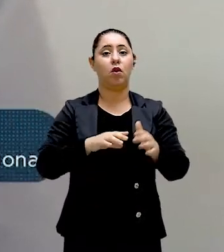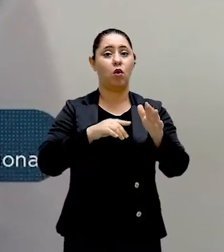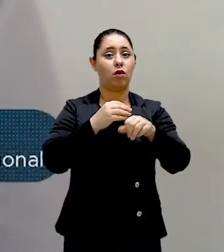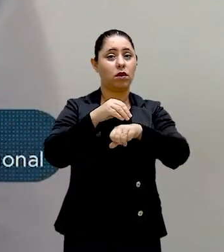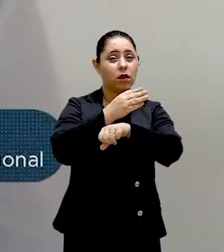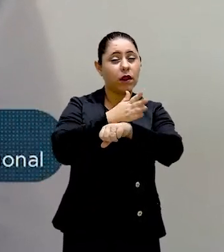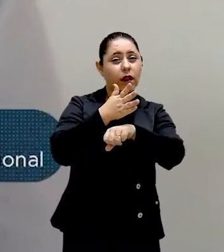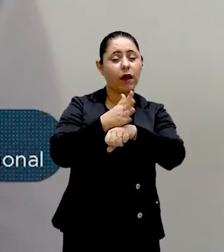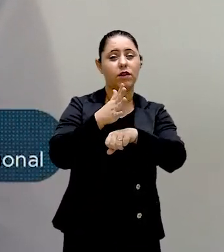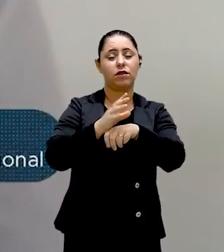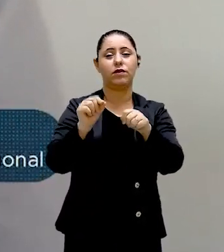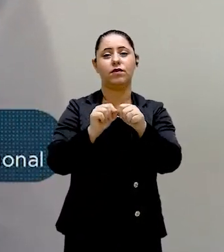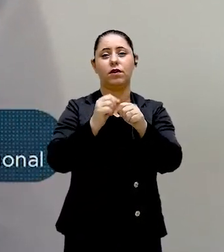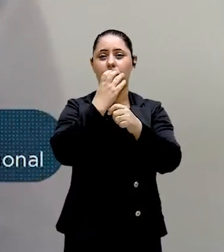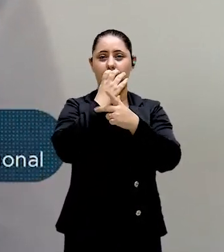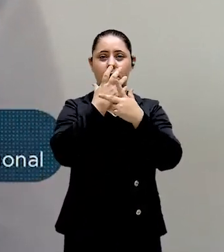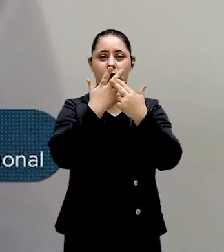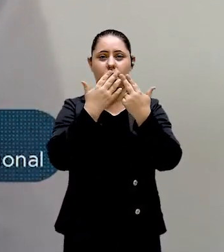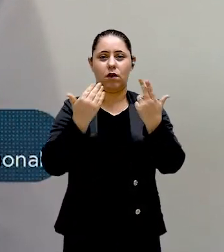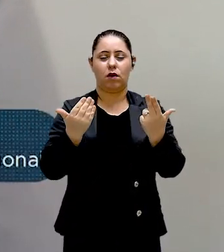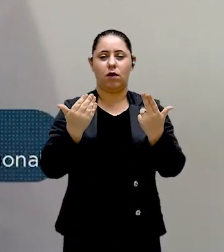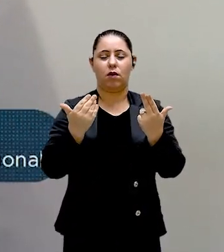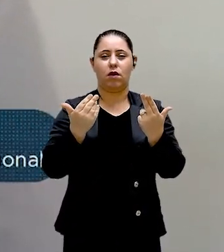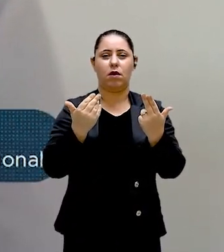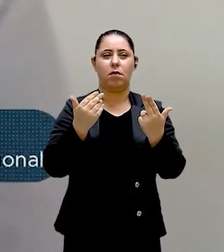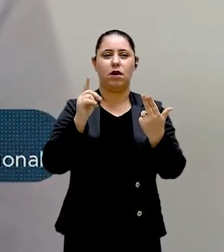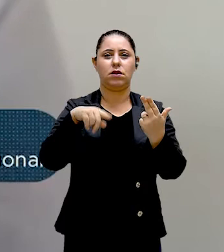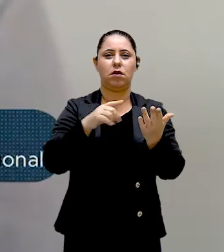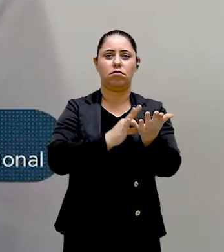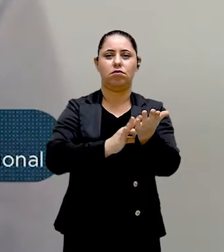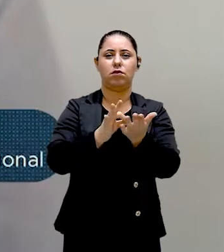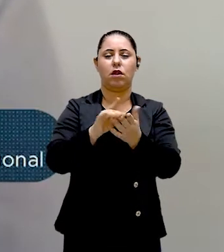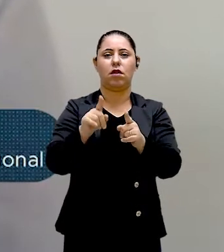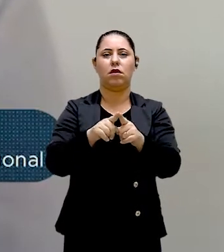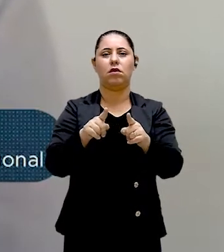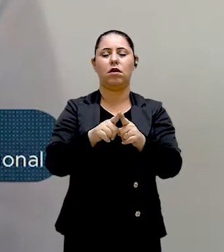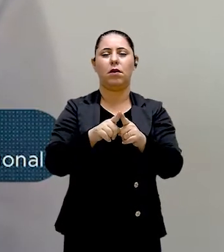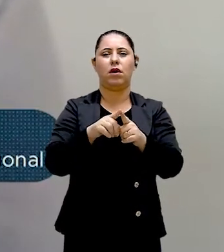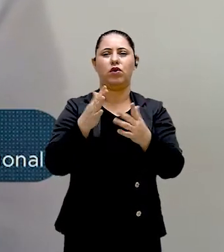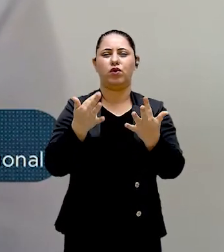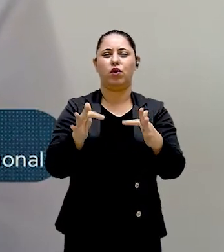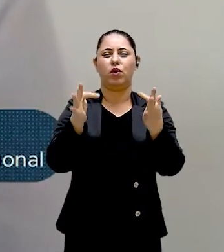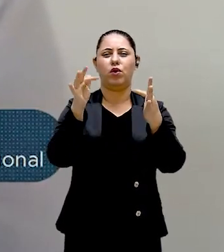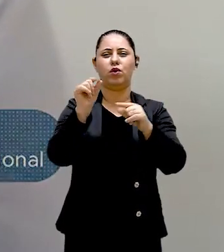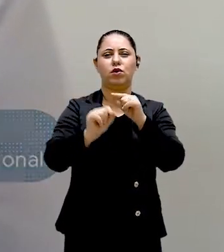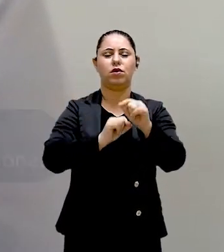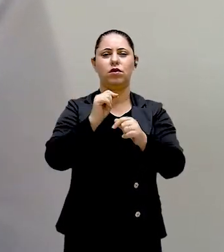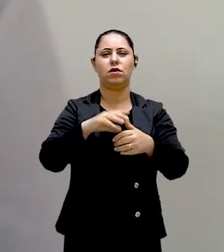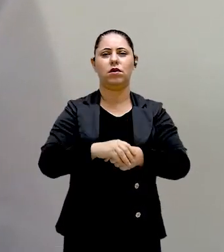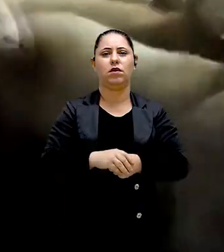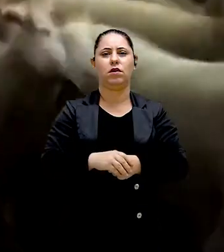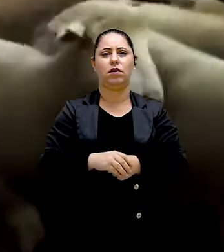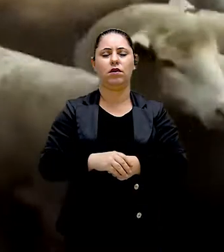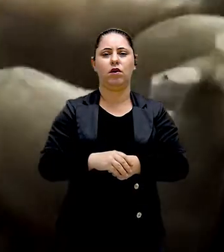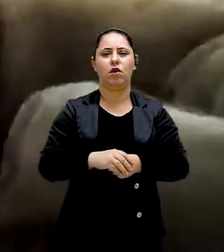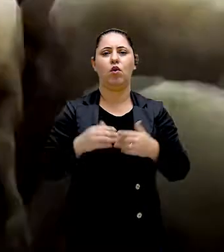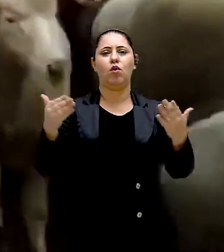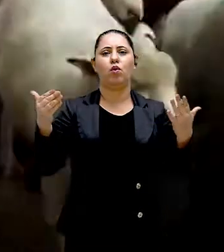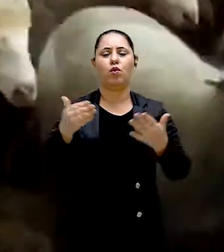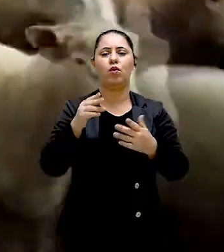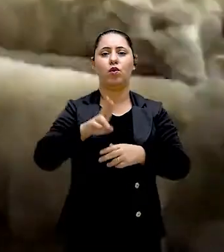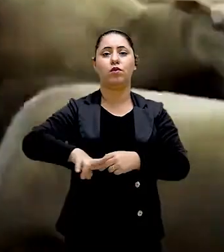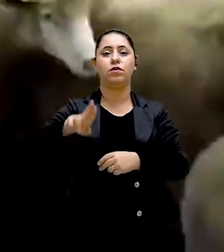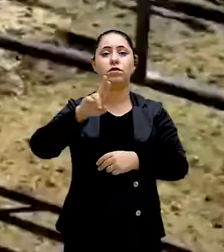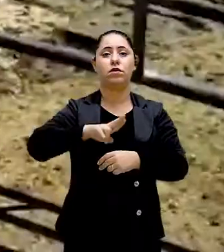para testes de toxicologia são muito dolorosos. geralmente envolve